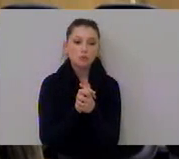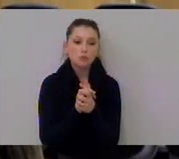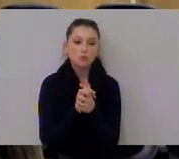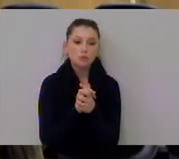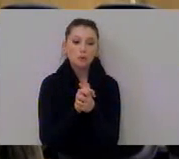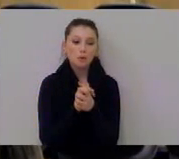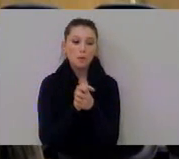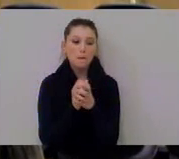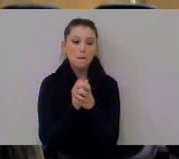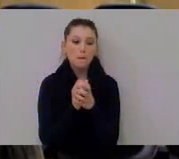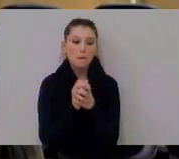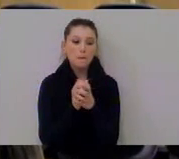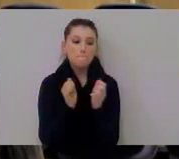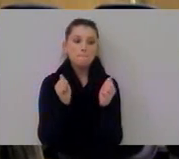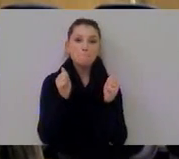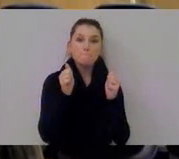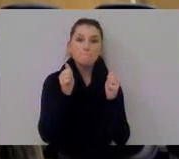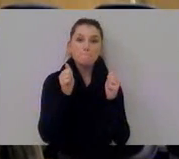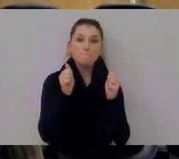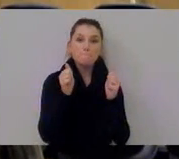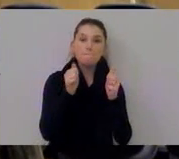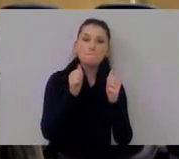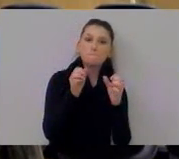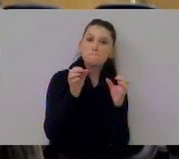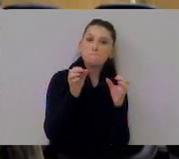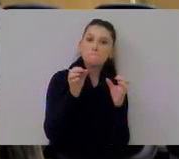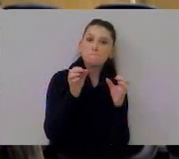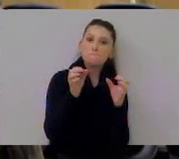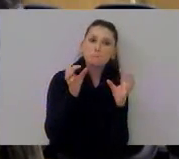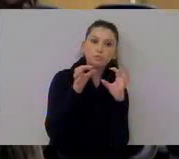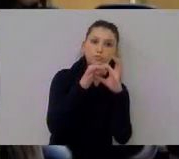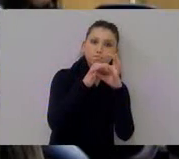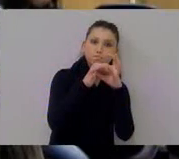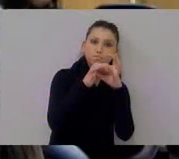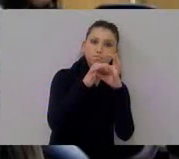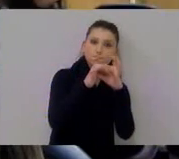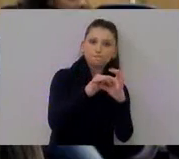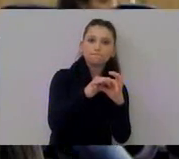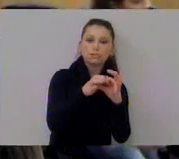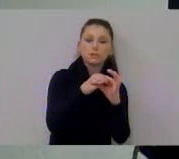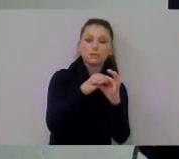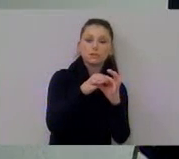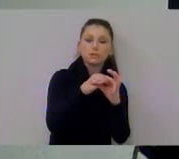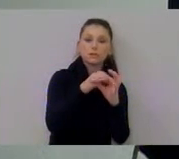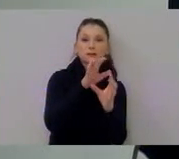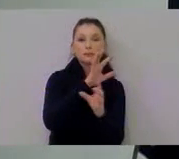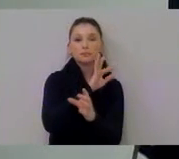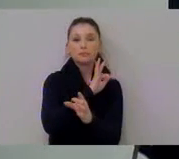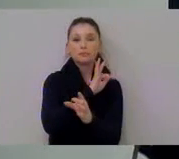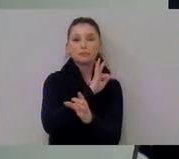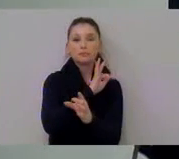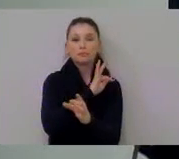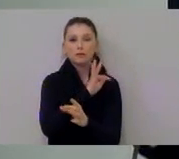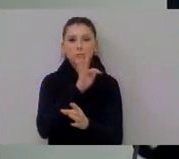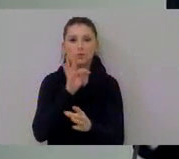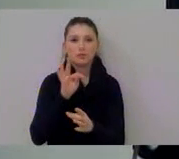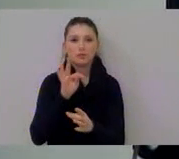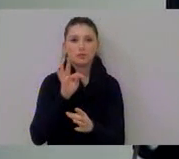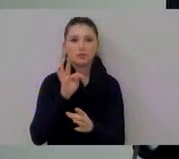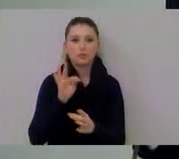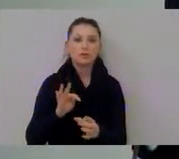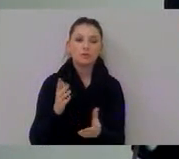federativo, que é muito injusto com os nossos impostos.